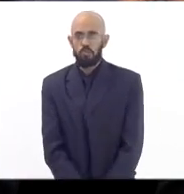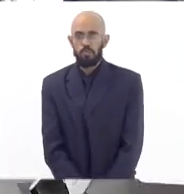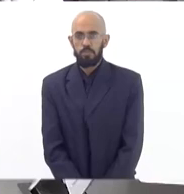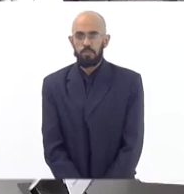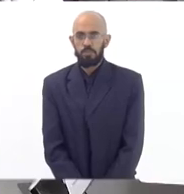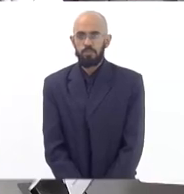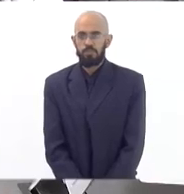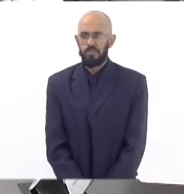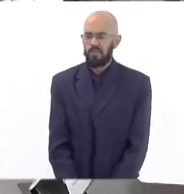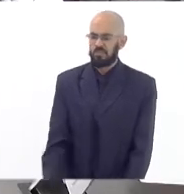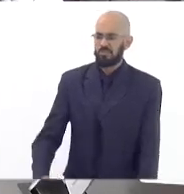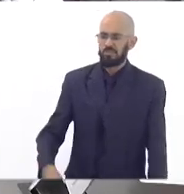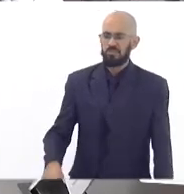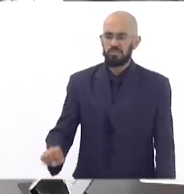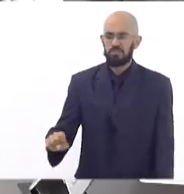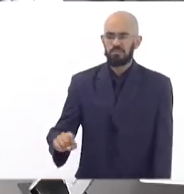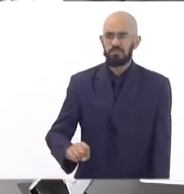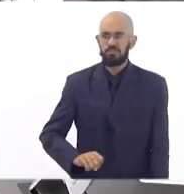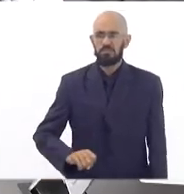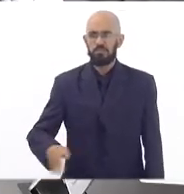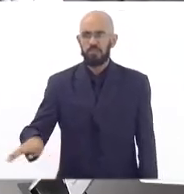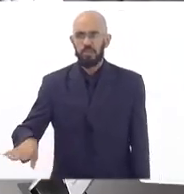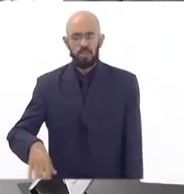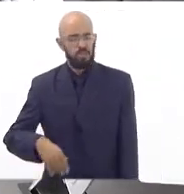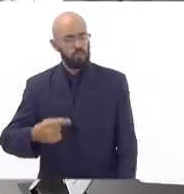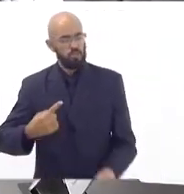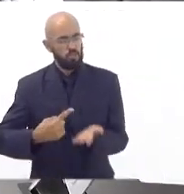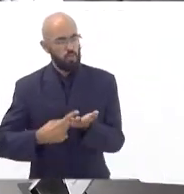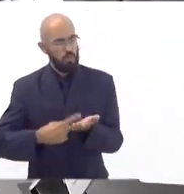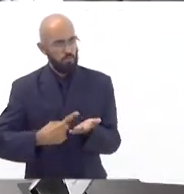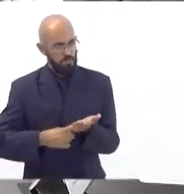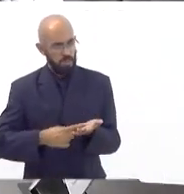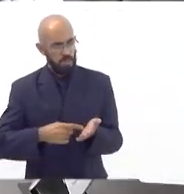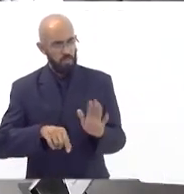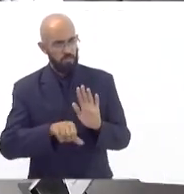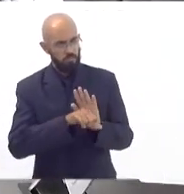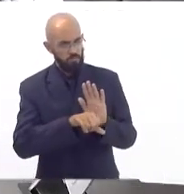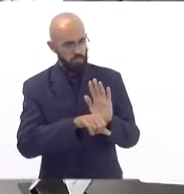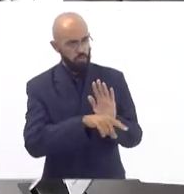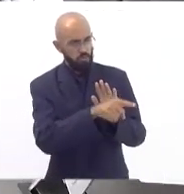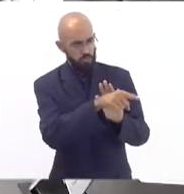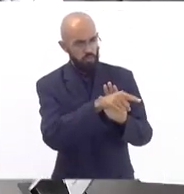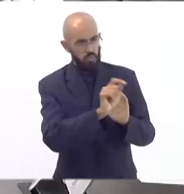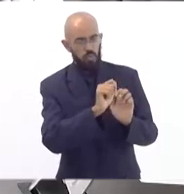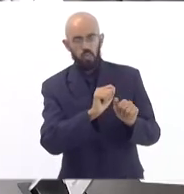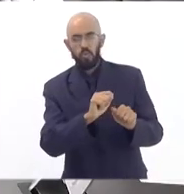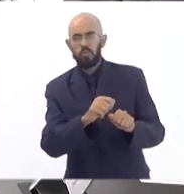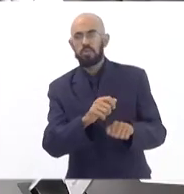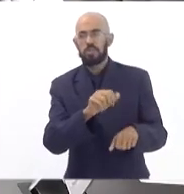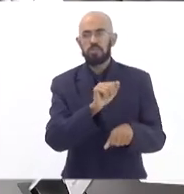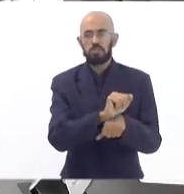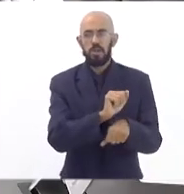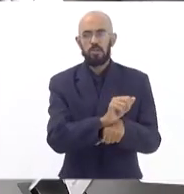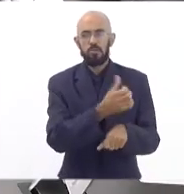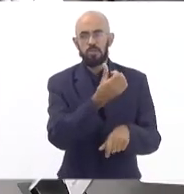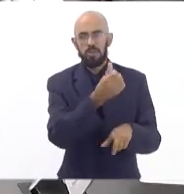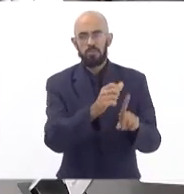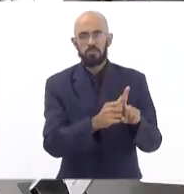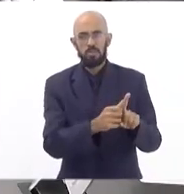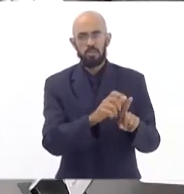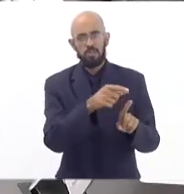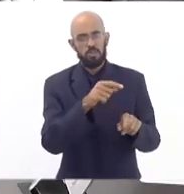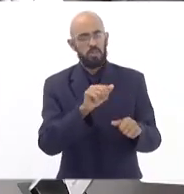falar como que combinasse com bandidos seus ficam Onde estão por seis meses que a gente está aqui aguardando